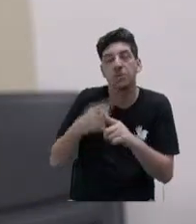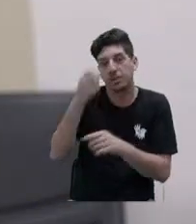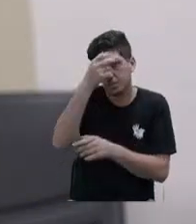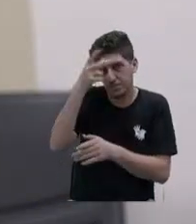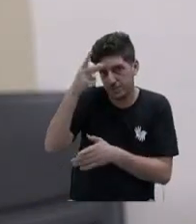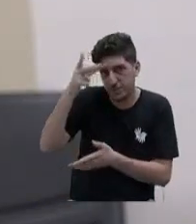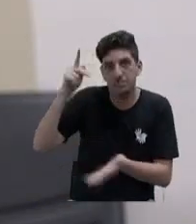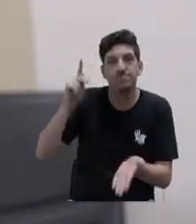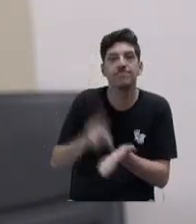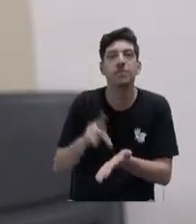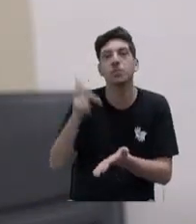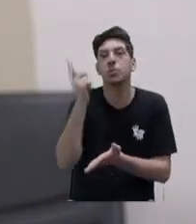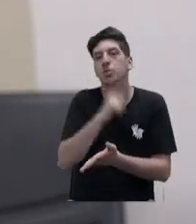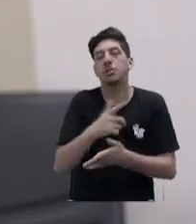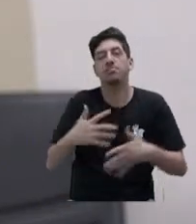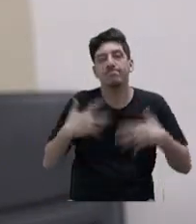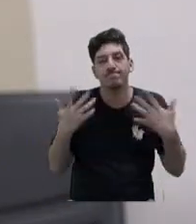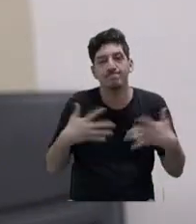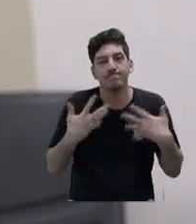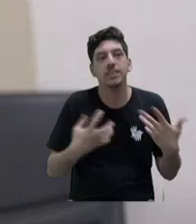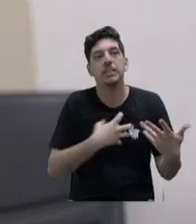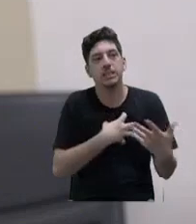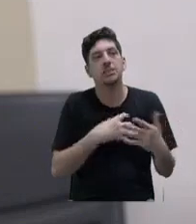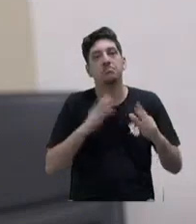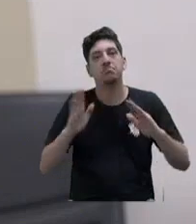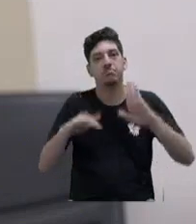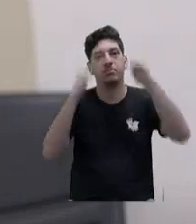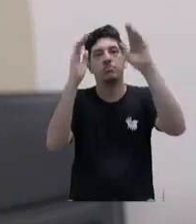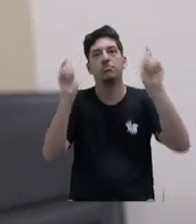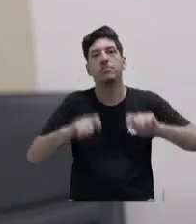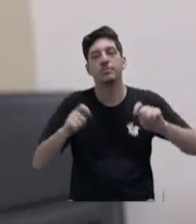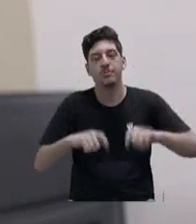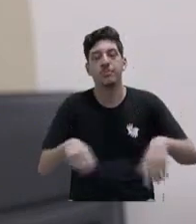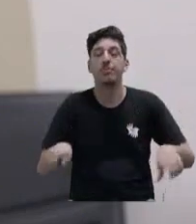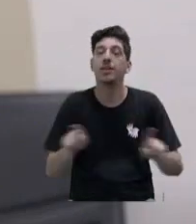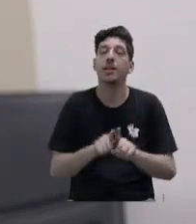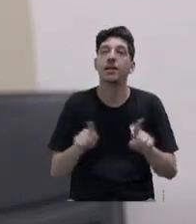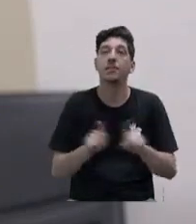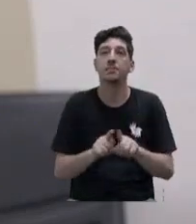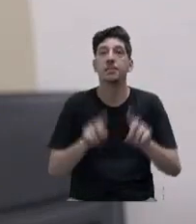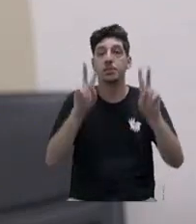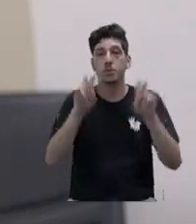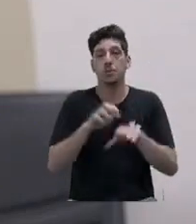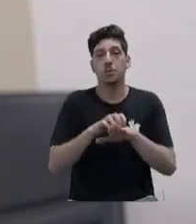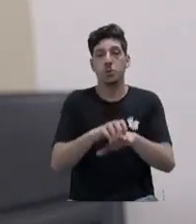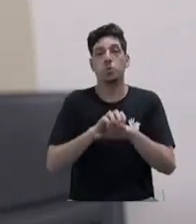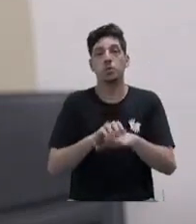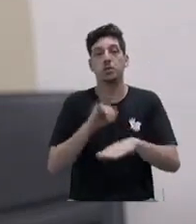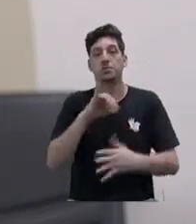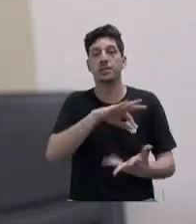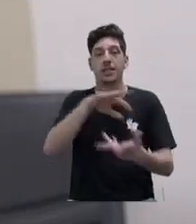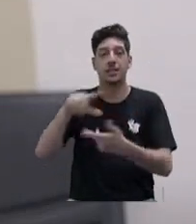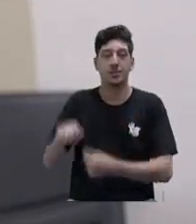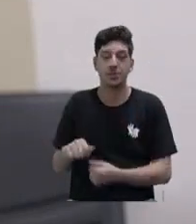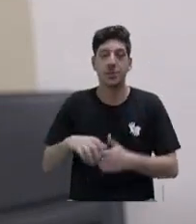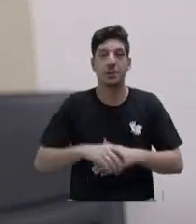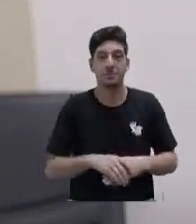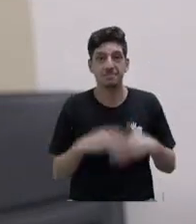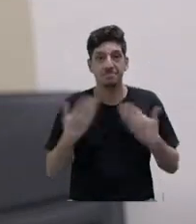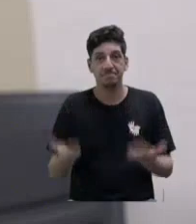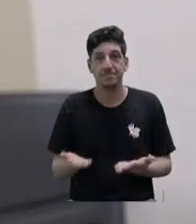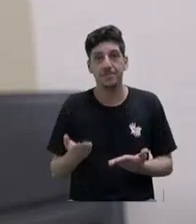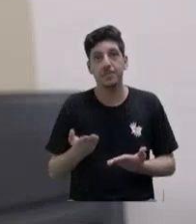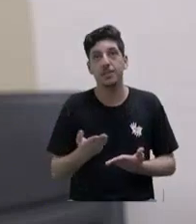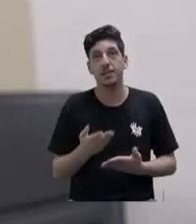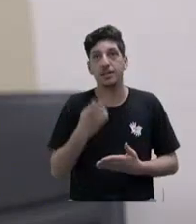realmente animem e façam as coisas. E com relação ao turismo internacional, eu vou te dar um